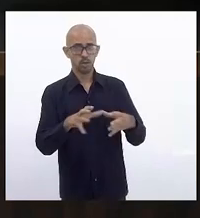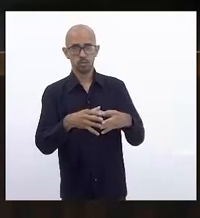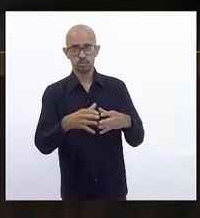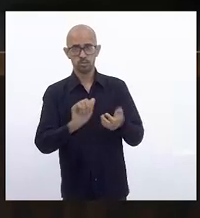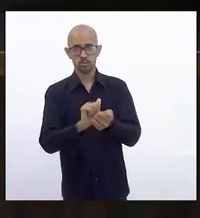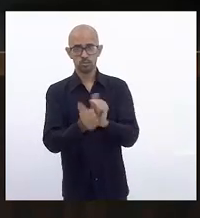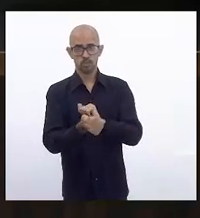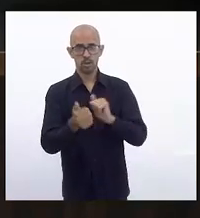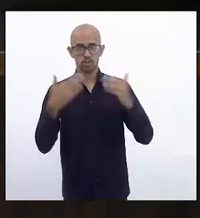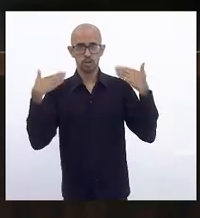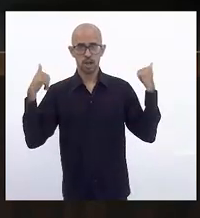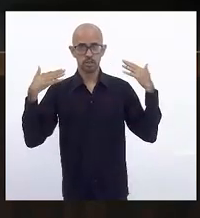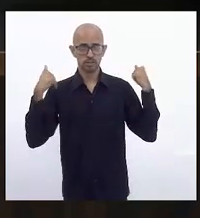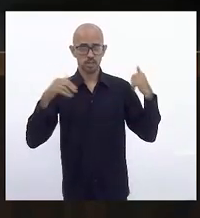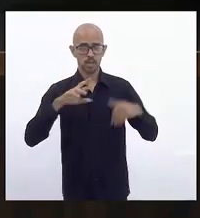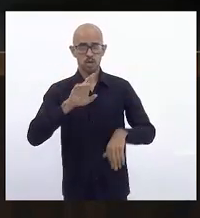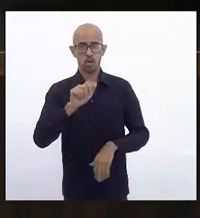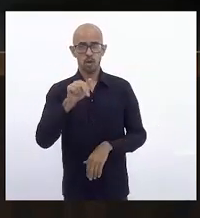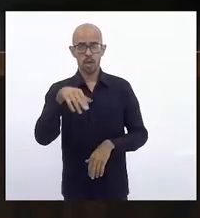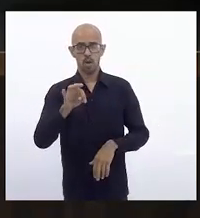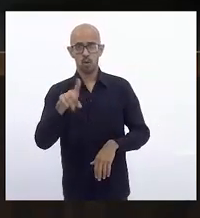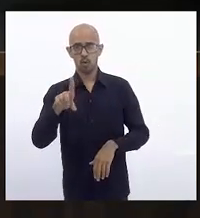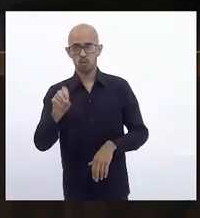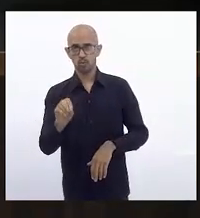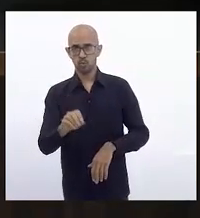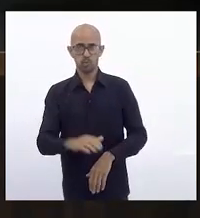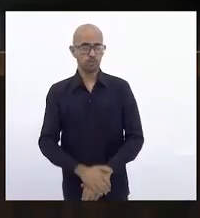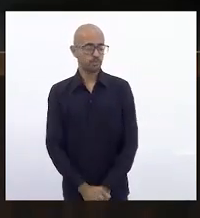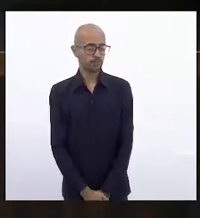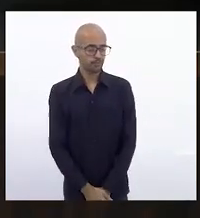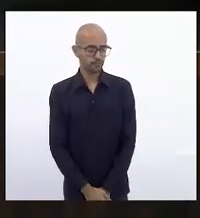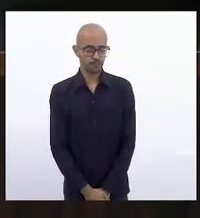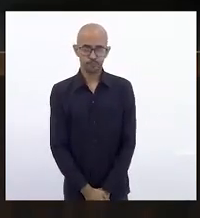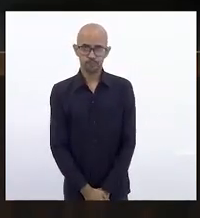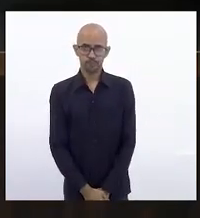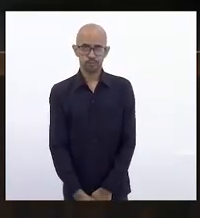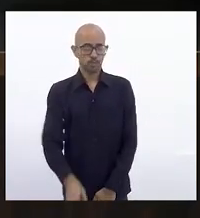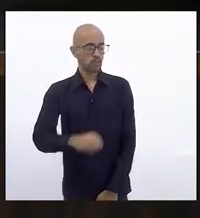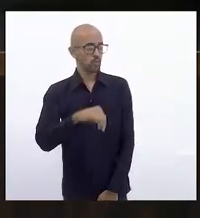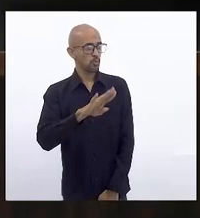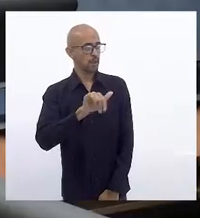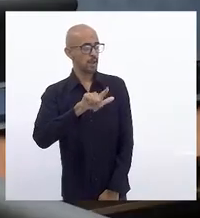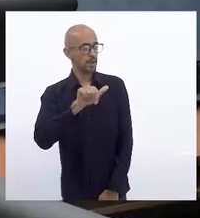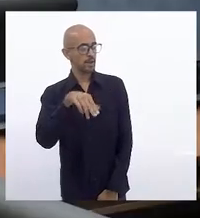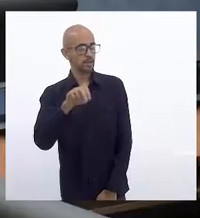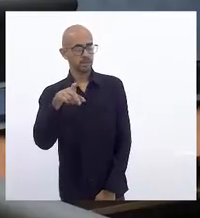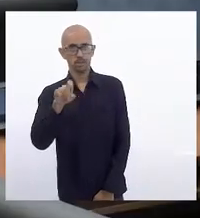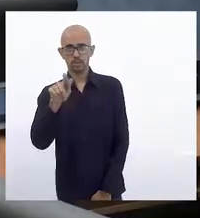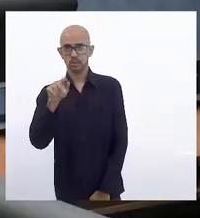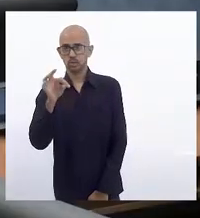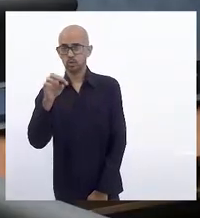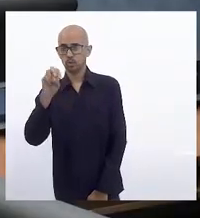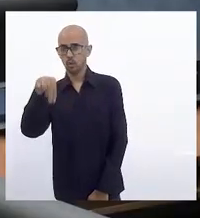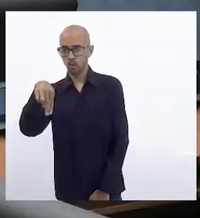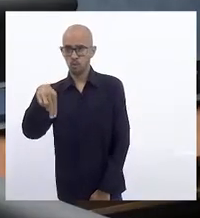deputado Ronaldo Anqueta. Deputado Ronaldo Anqueta. Deputado Wellington José.